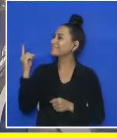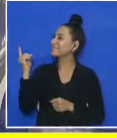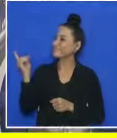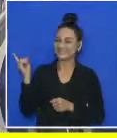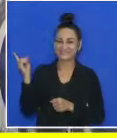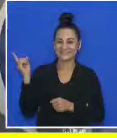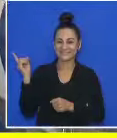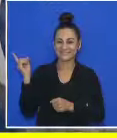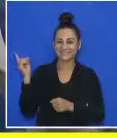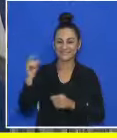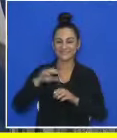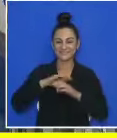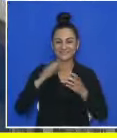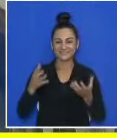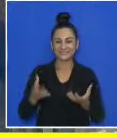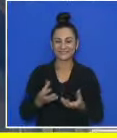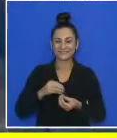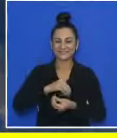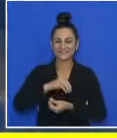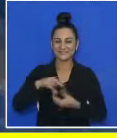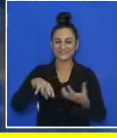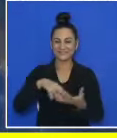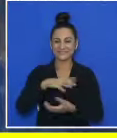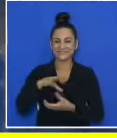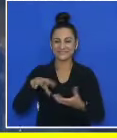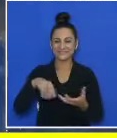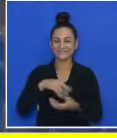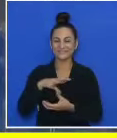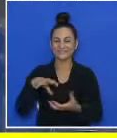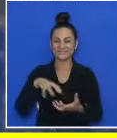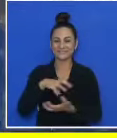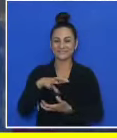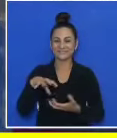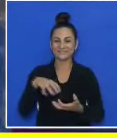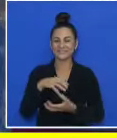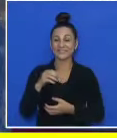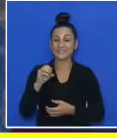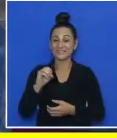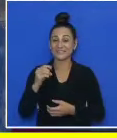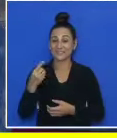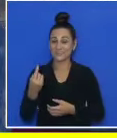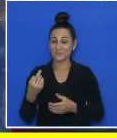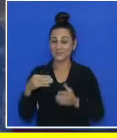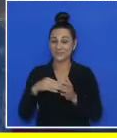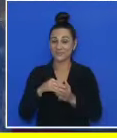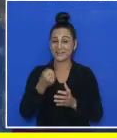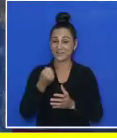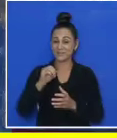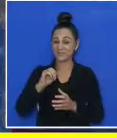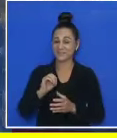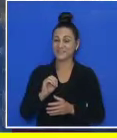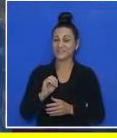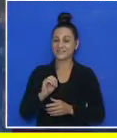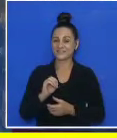Valendo! Globo recarregado, embaralhando 80 bolas numeradas de 01 a 80.